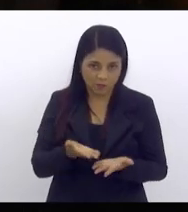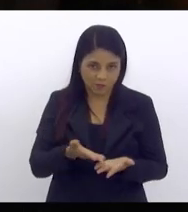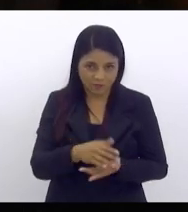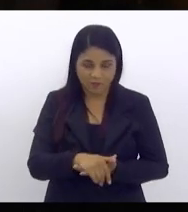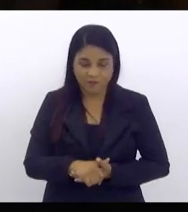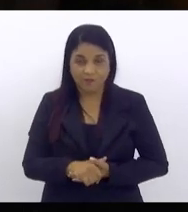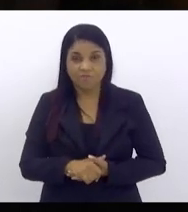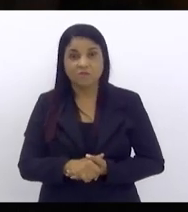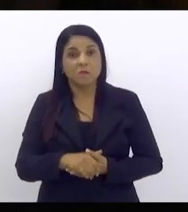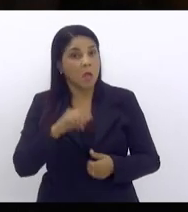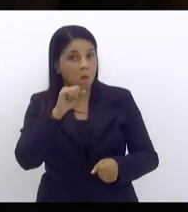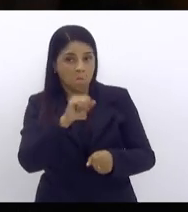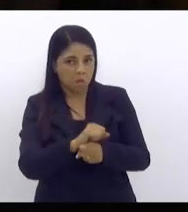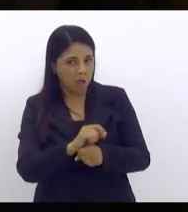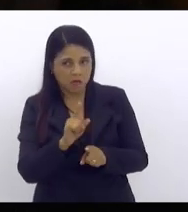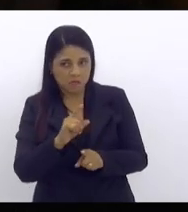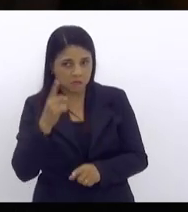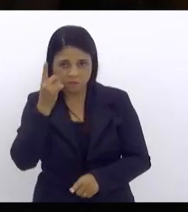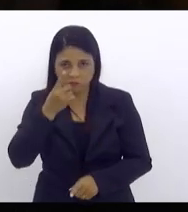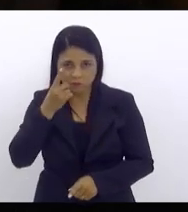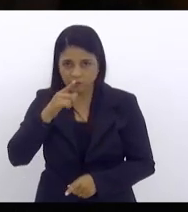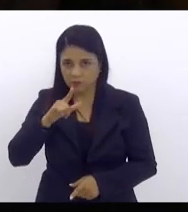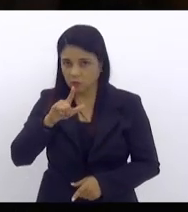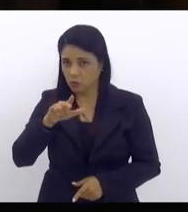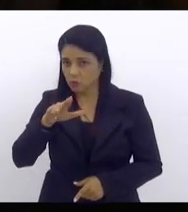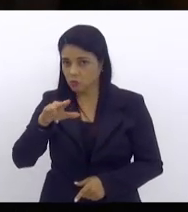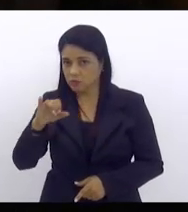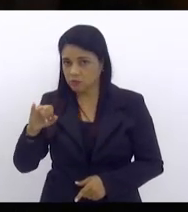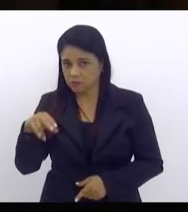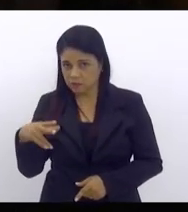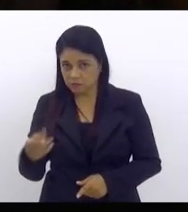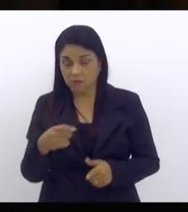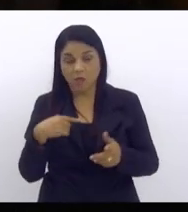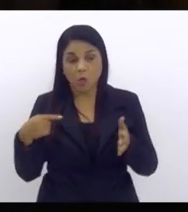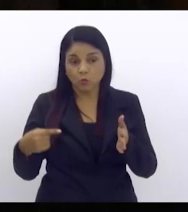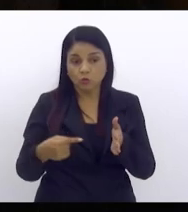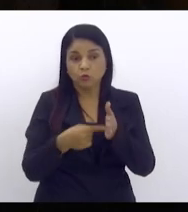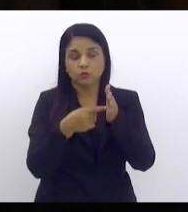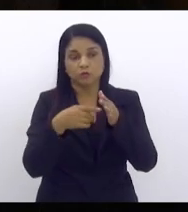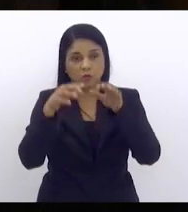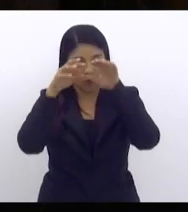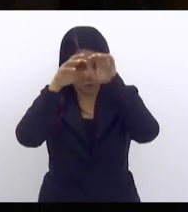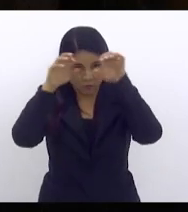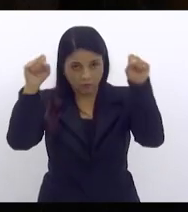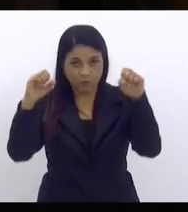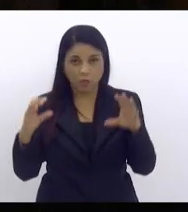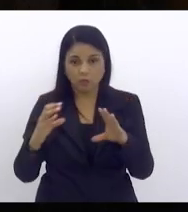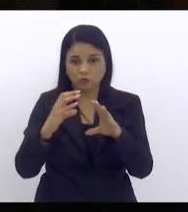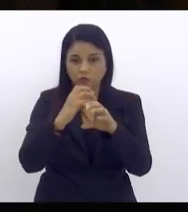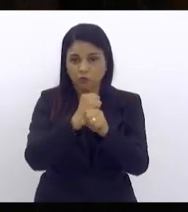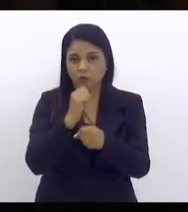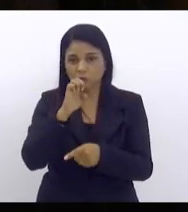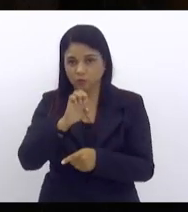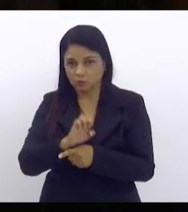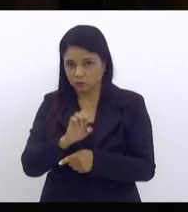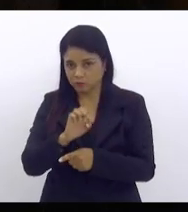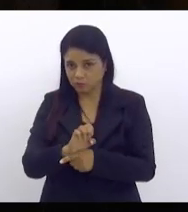deputada Lucinha. Aí eu denunciei ao Tribunal de Contas do Estado